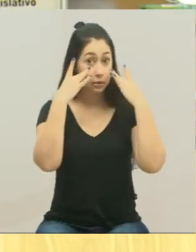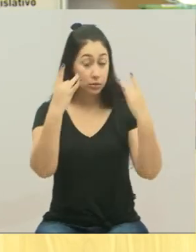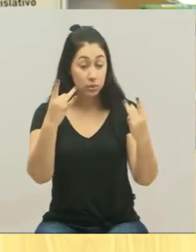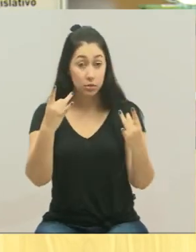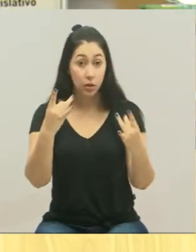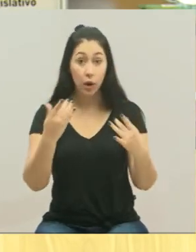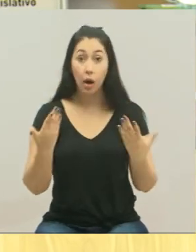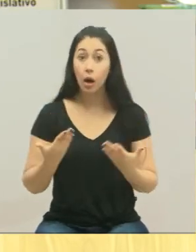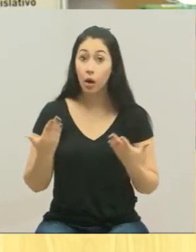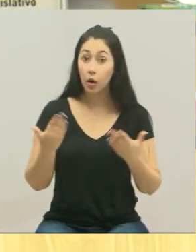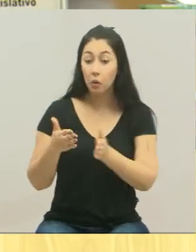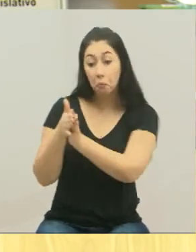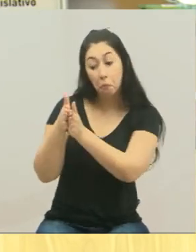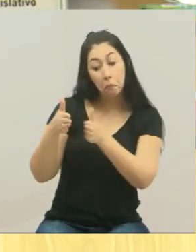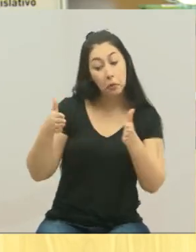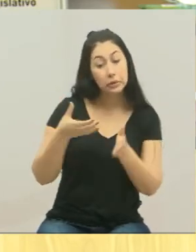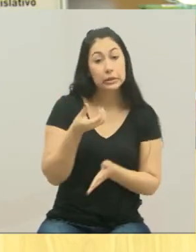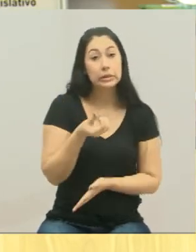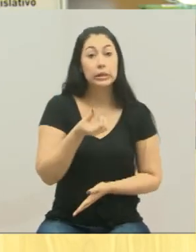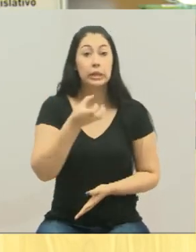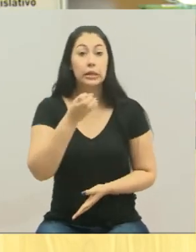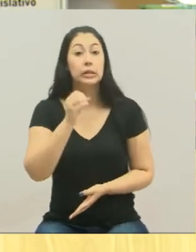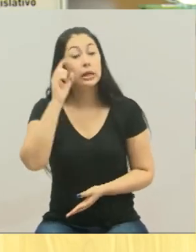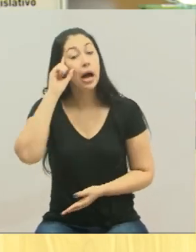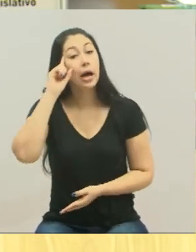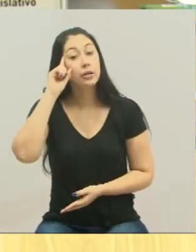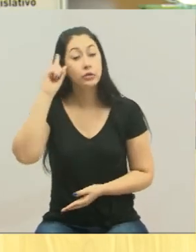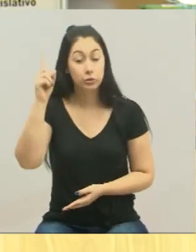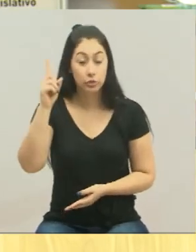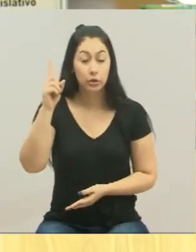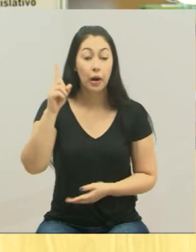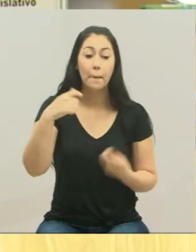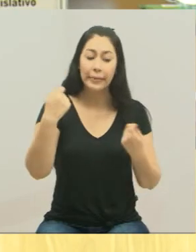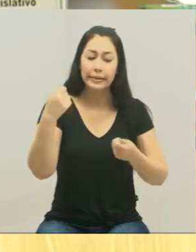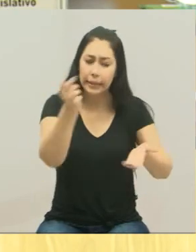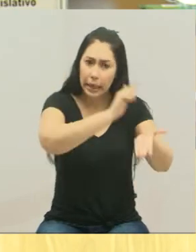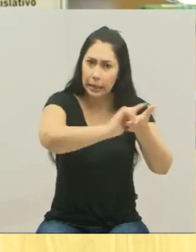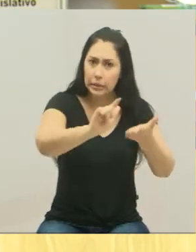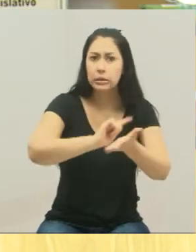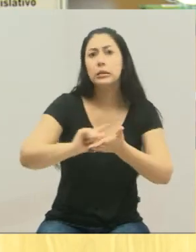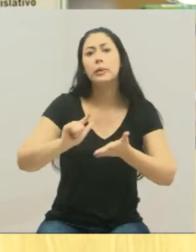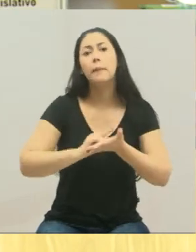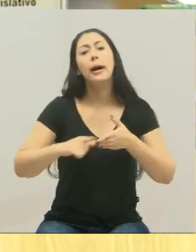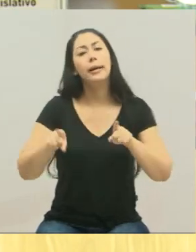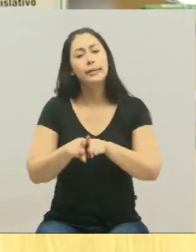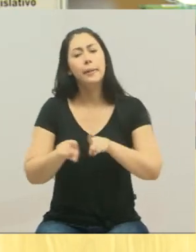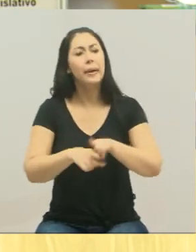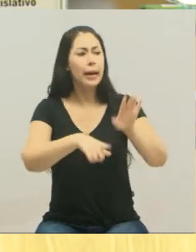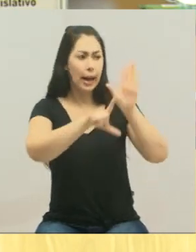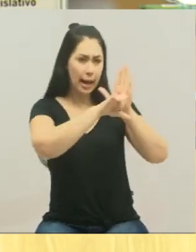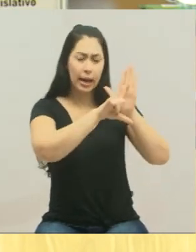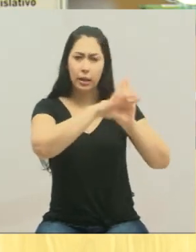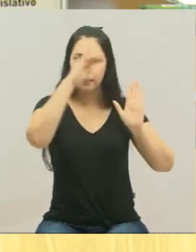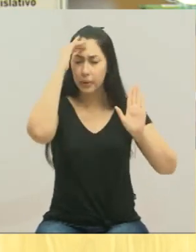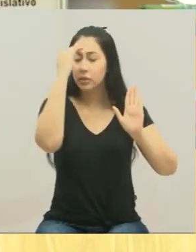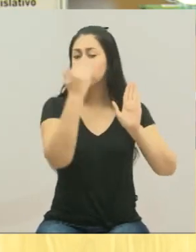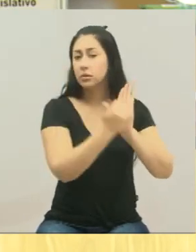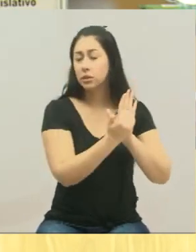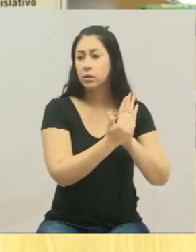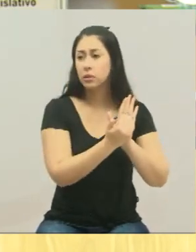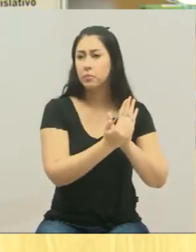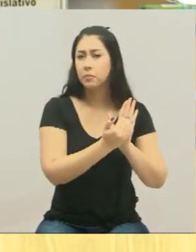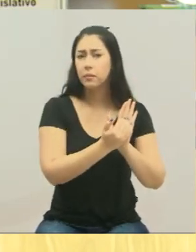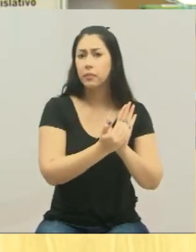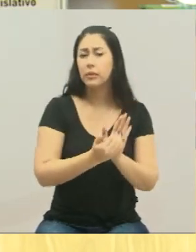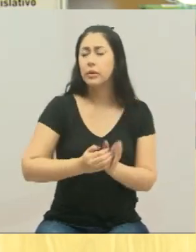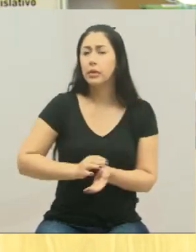período remediado de 60 dias para a limpeza do imóvel abandonado e apresentar a aplicação da lei supracitada? Não poderia, sendo este